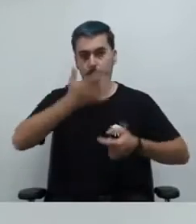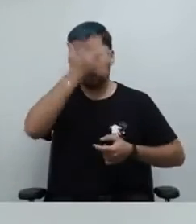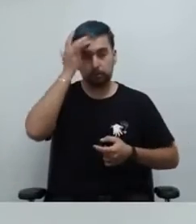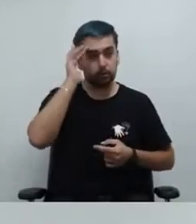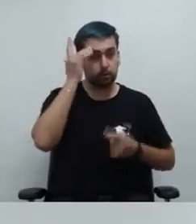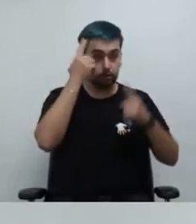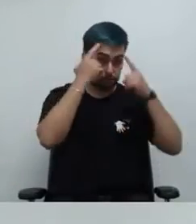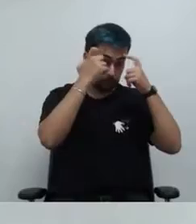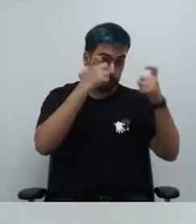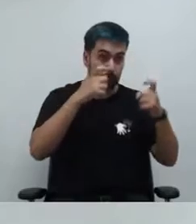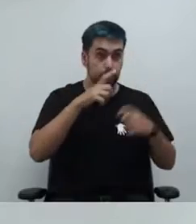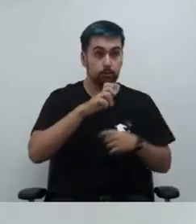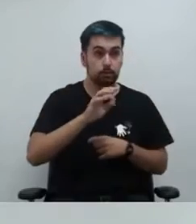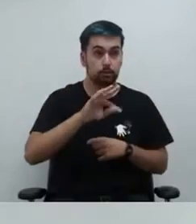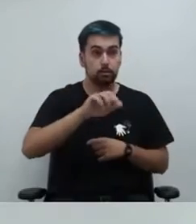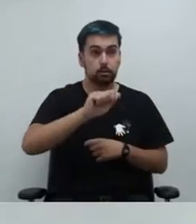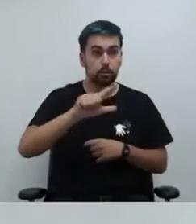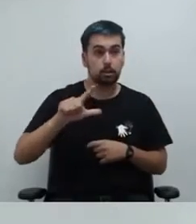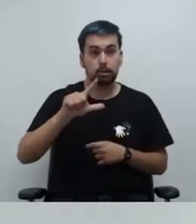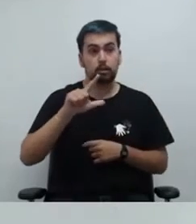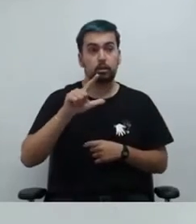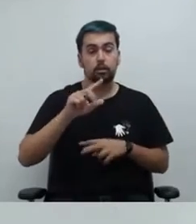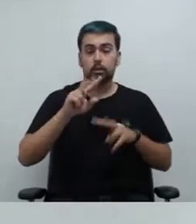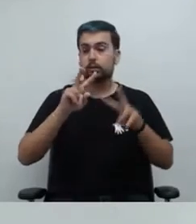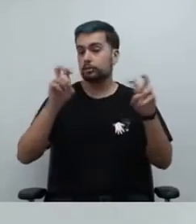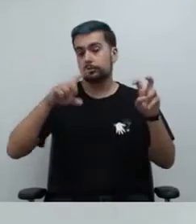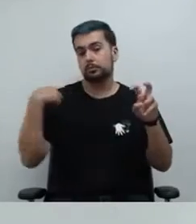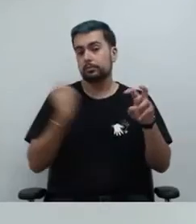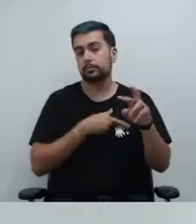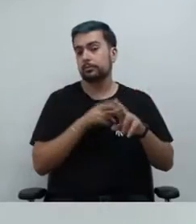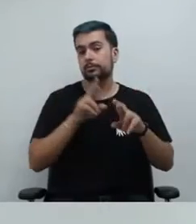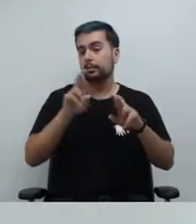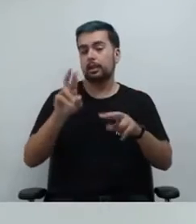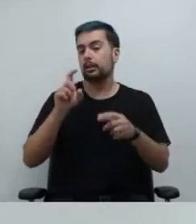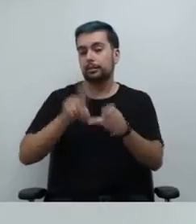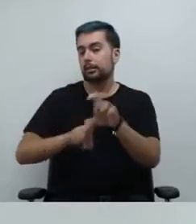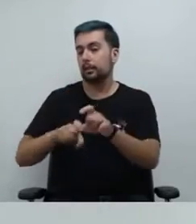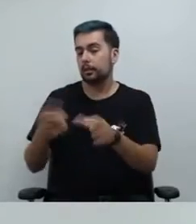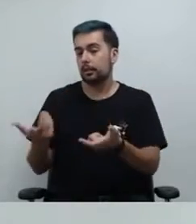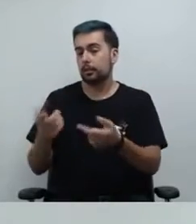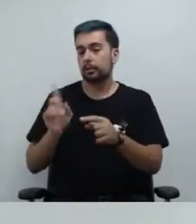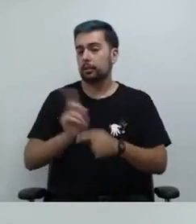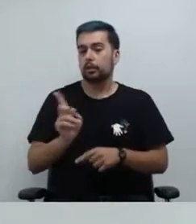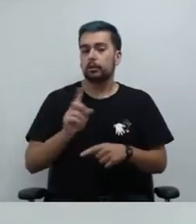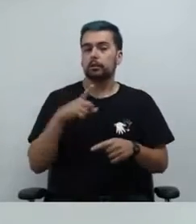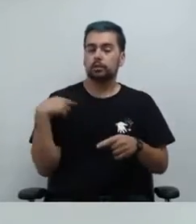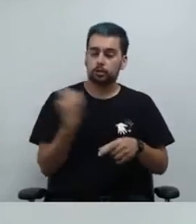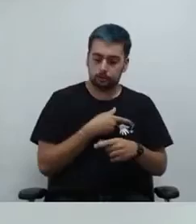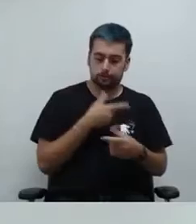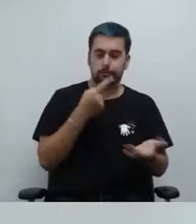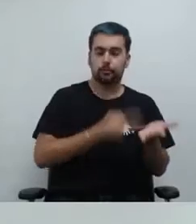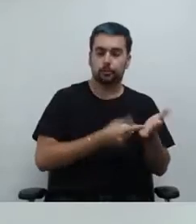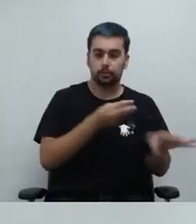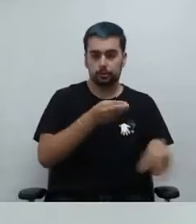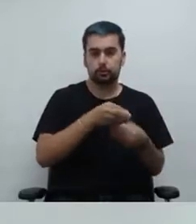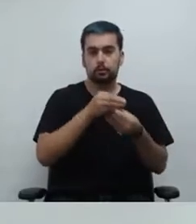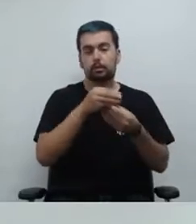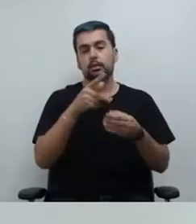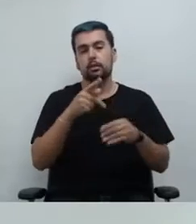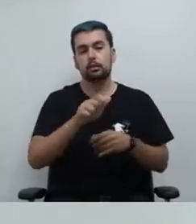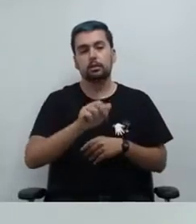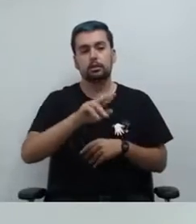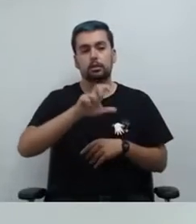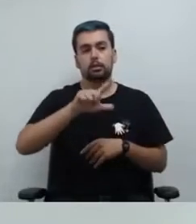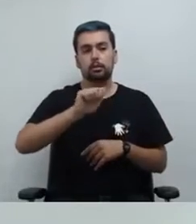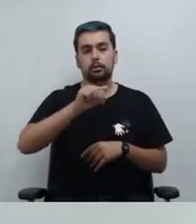Violência Letal. Como esse tema, né, infelizmente, a gente não pode esperar, também enviamos uma proposta de emenda parlamentar para então para a deputada